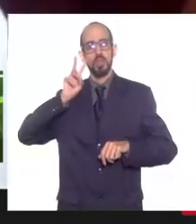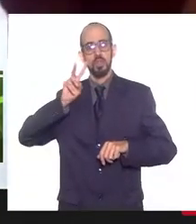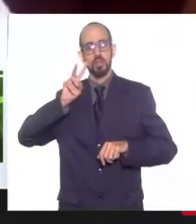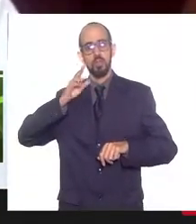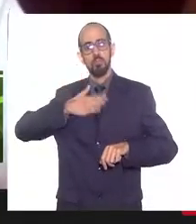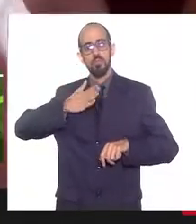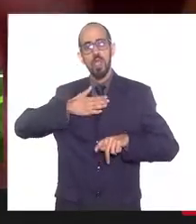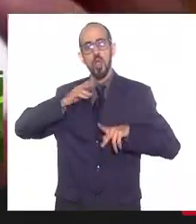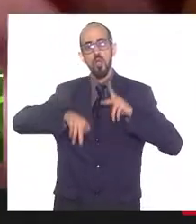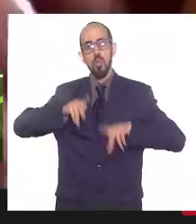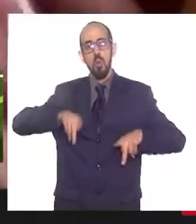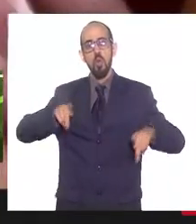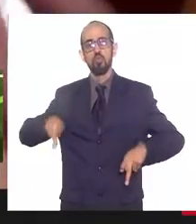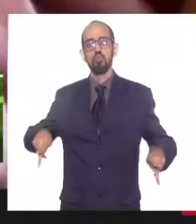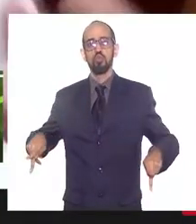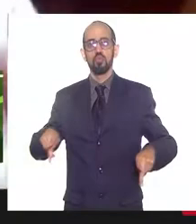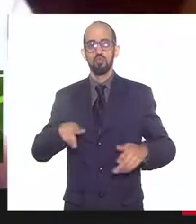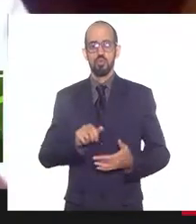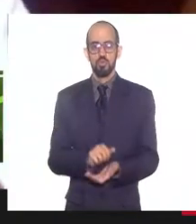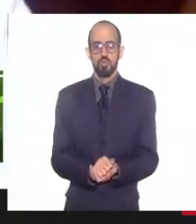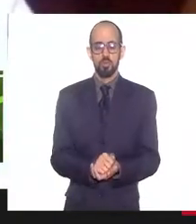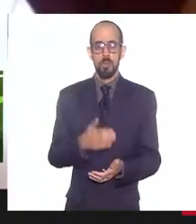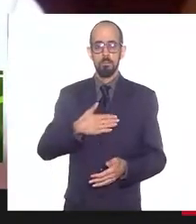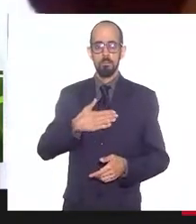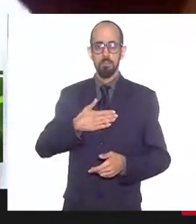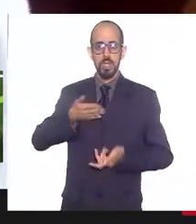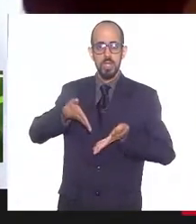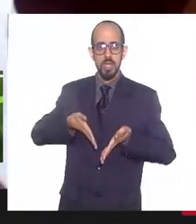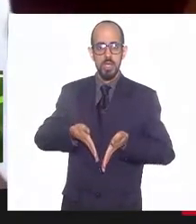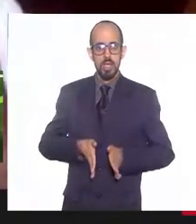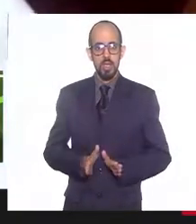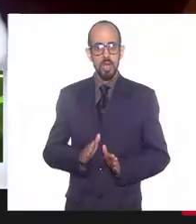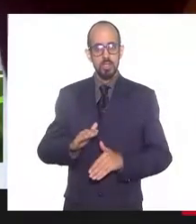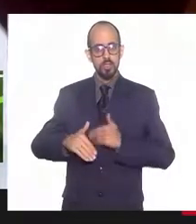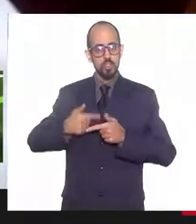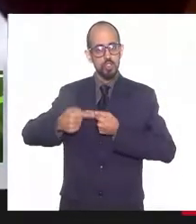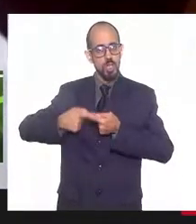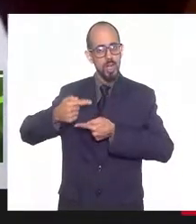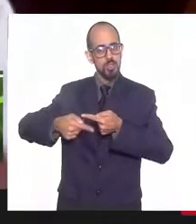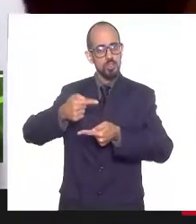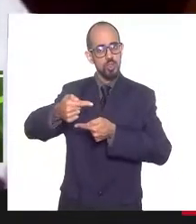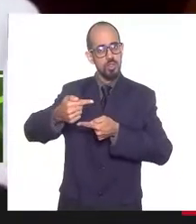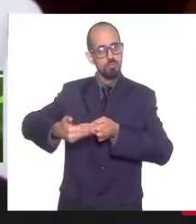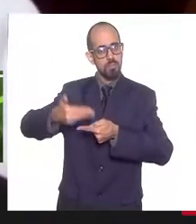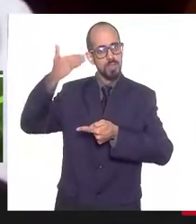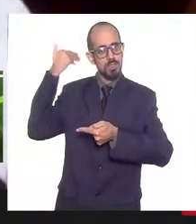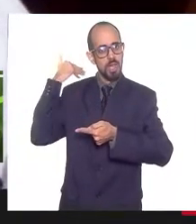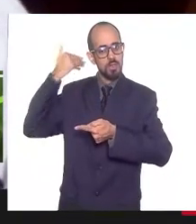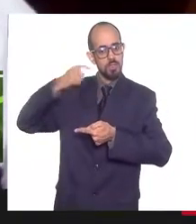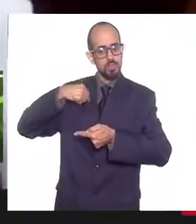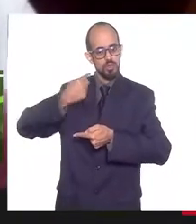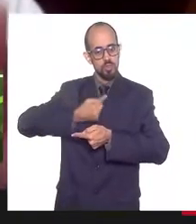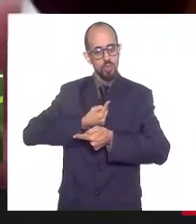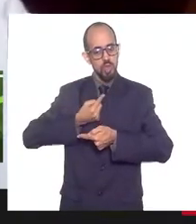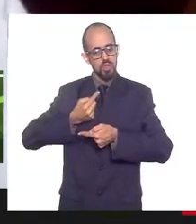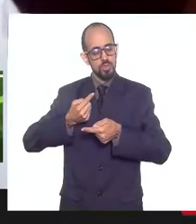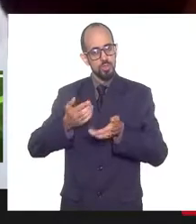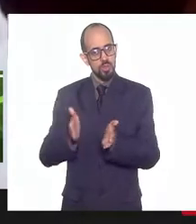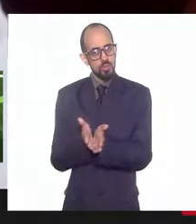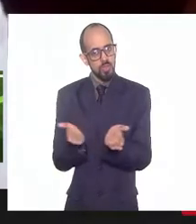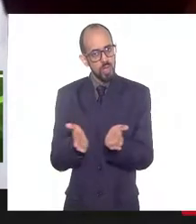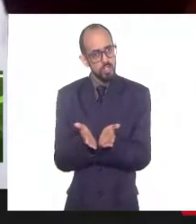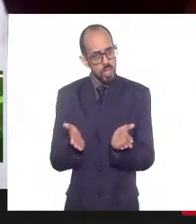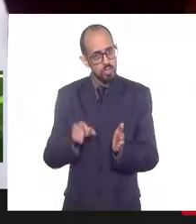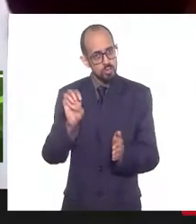povo. Ouvi falar da minha origem. Eu sou evangélico. Nós somos evangélicos. Mas eu tenho